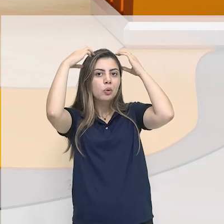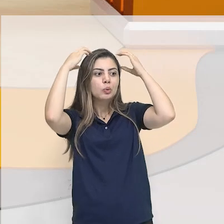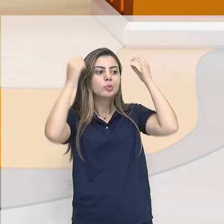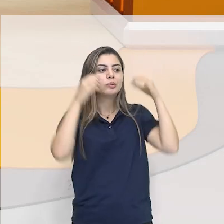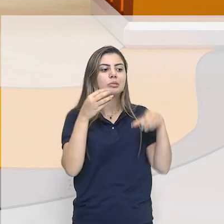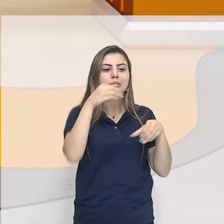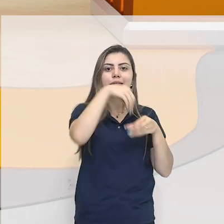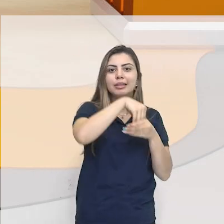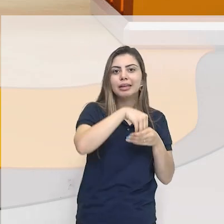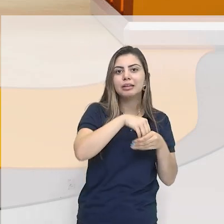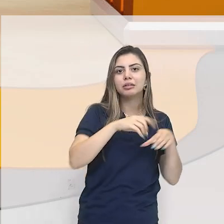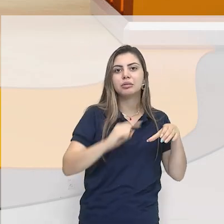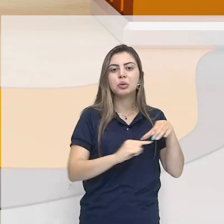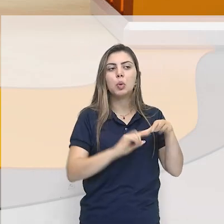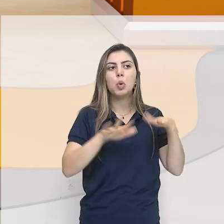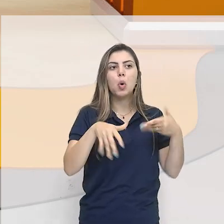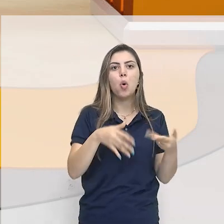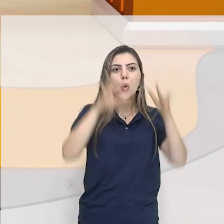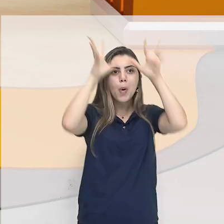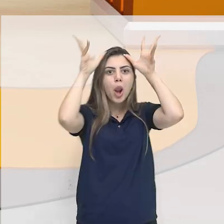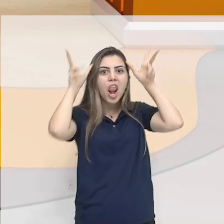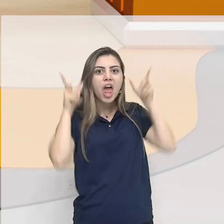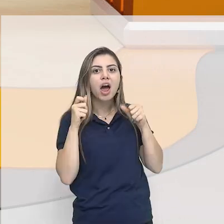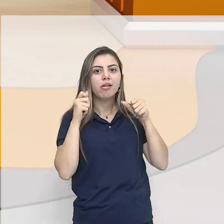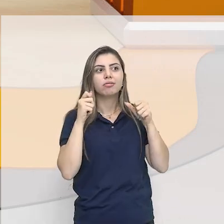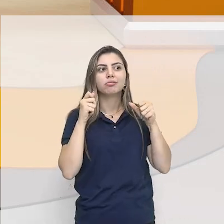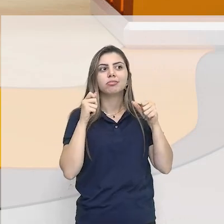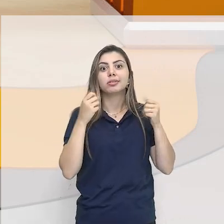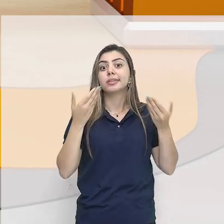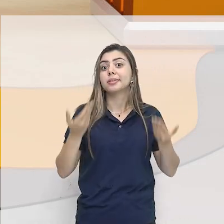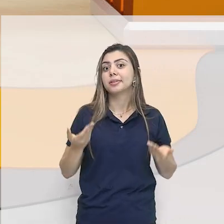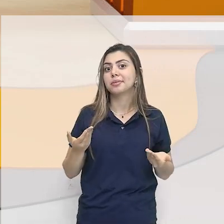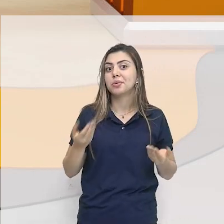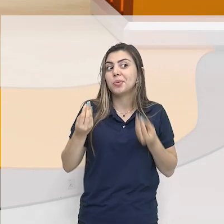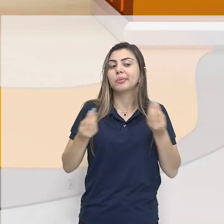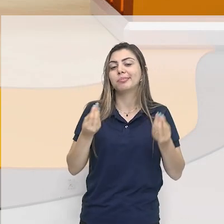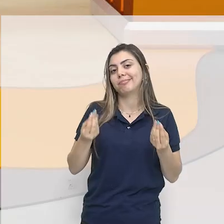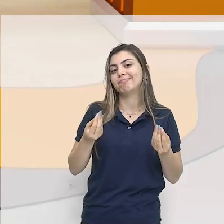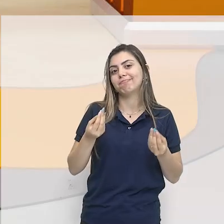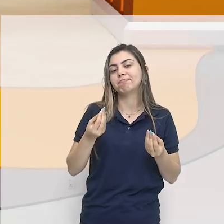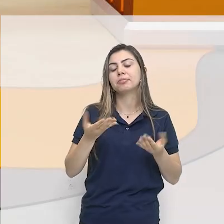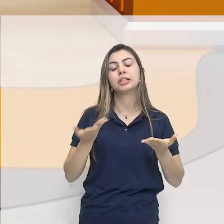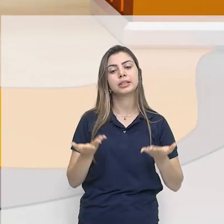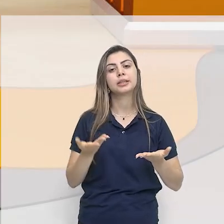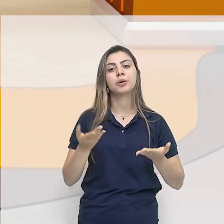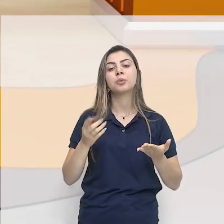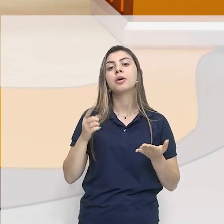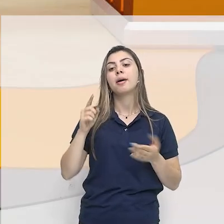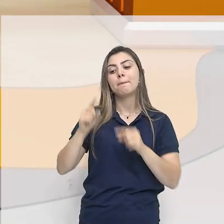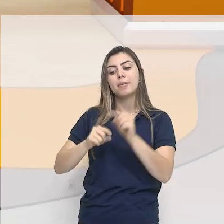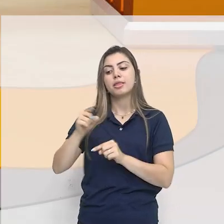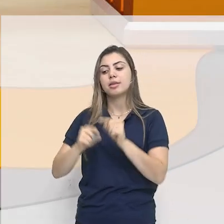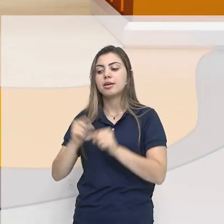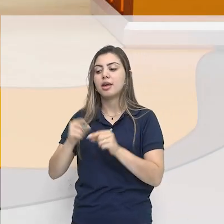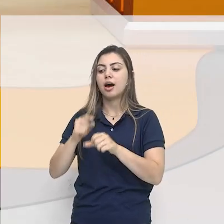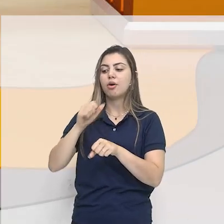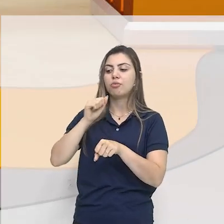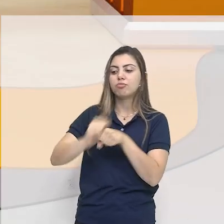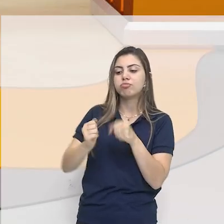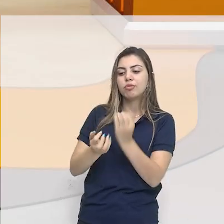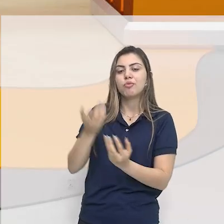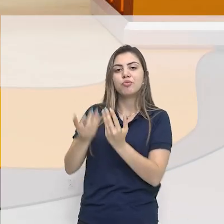ter um leão e me matar. Então, a partir dos instrumentos, vejam que eles são importantes exatamente para a defesa.